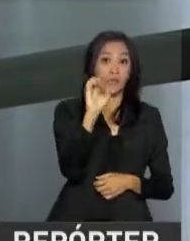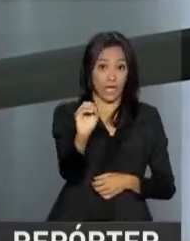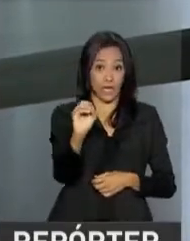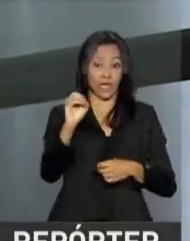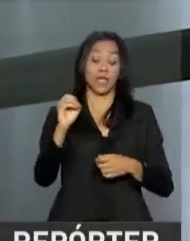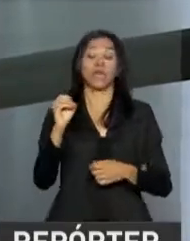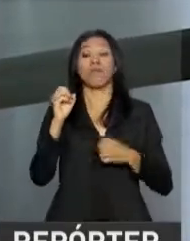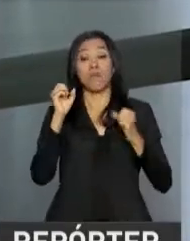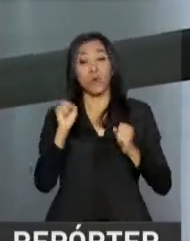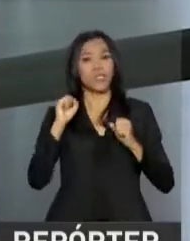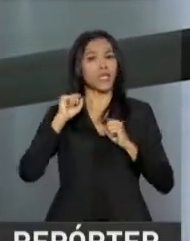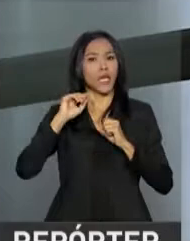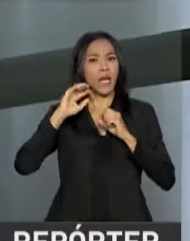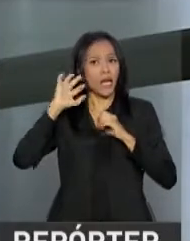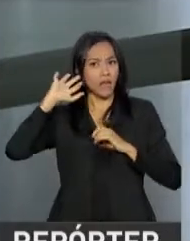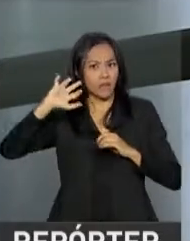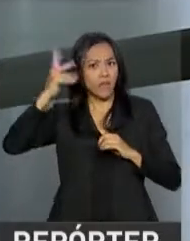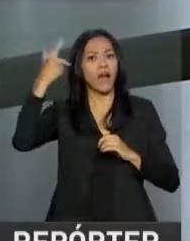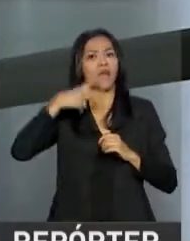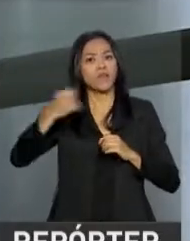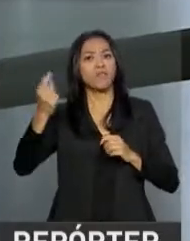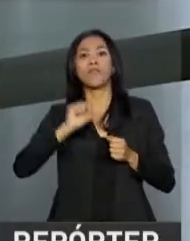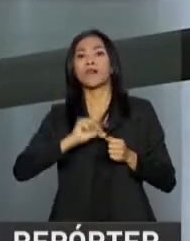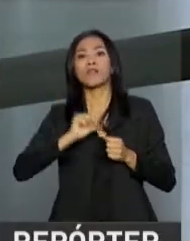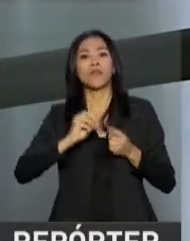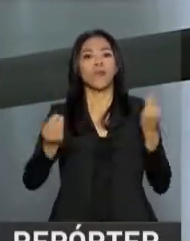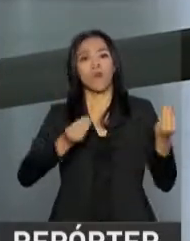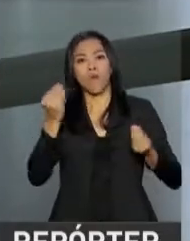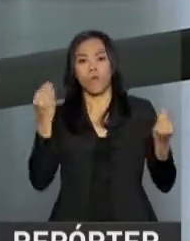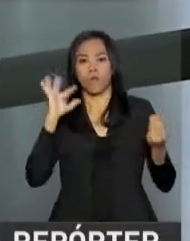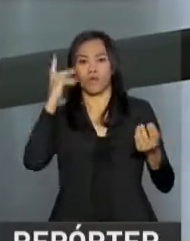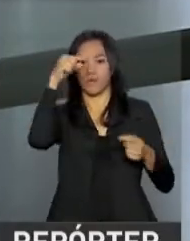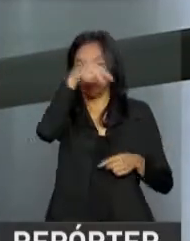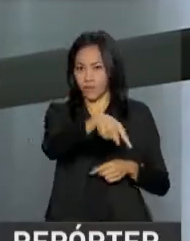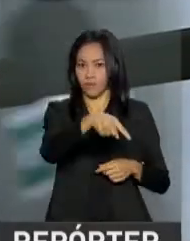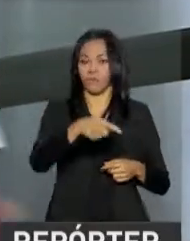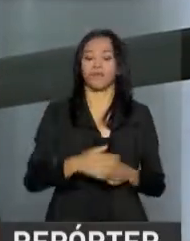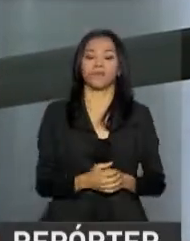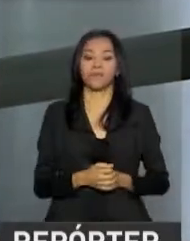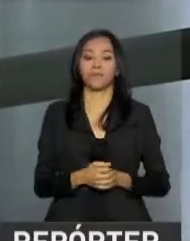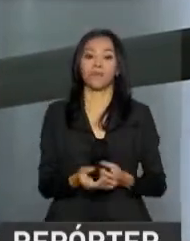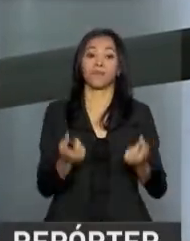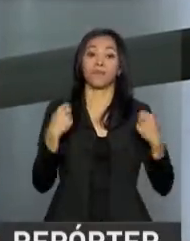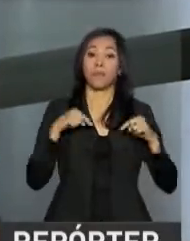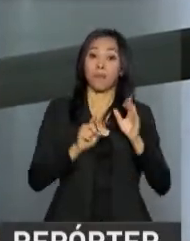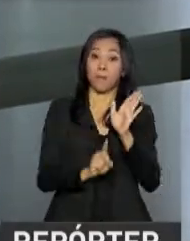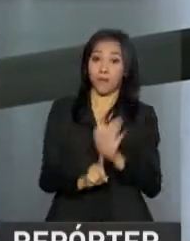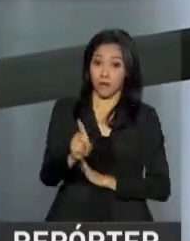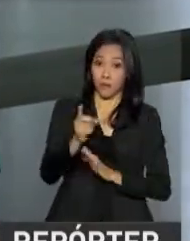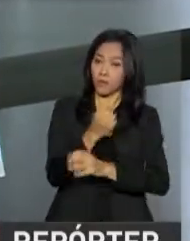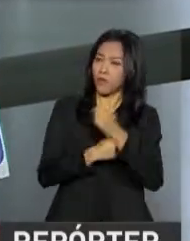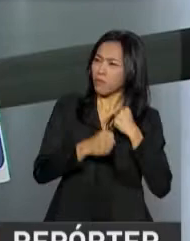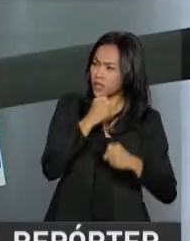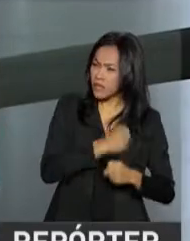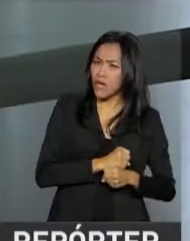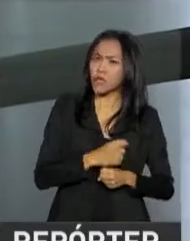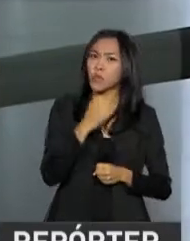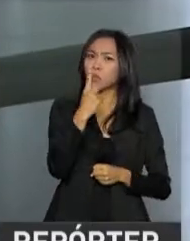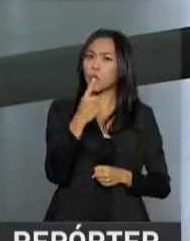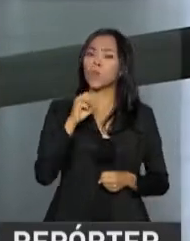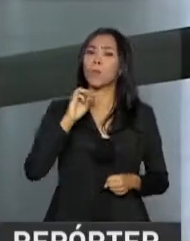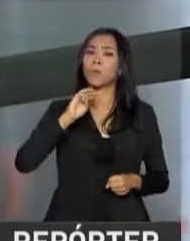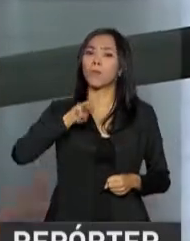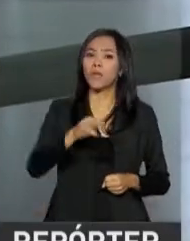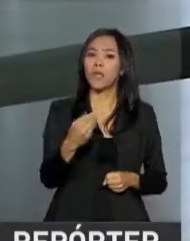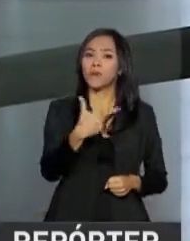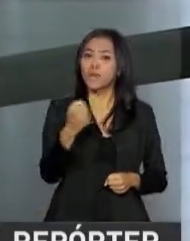serão adotadas todas as medidas cabíveis para aproveitamento da situação no ano passado foram 1 milhão e 200 mil atendimentos